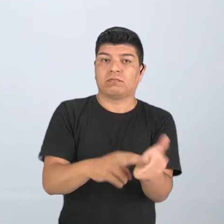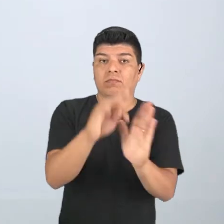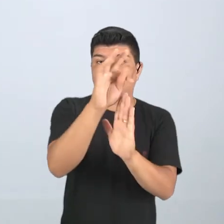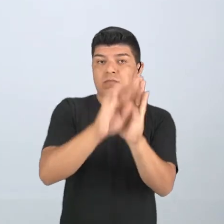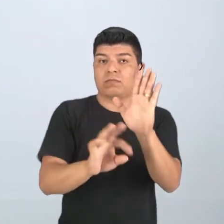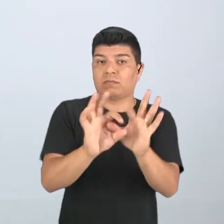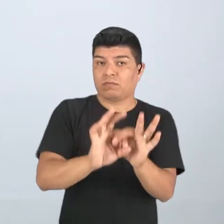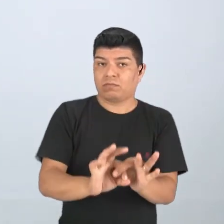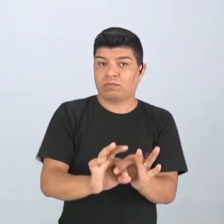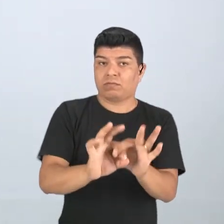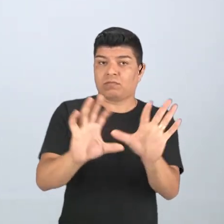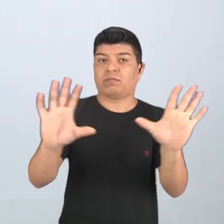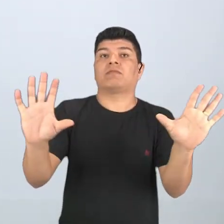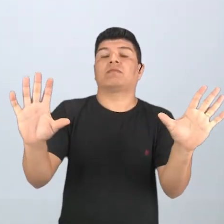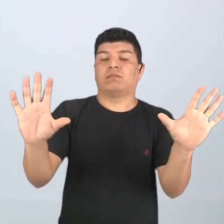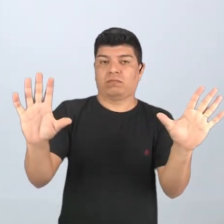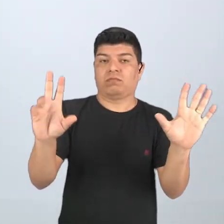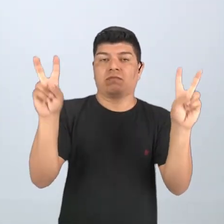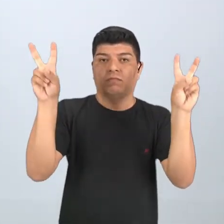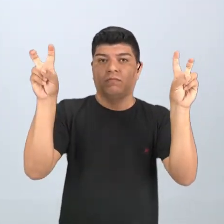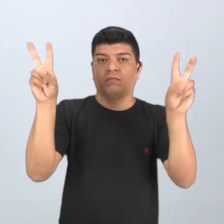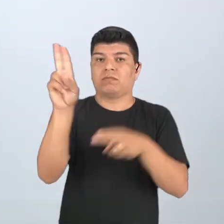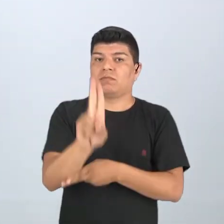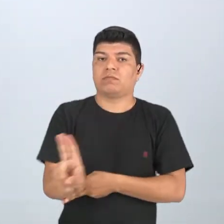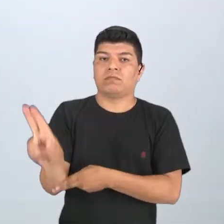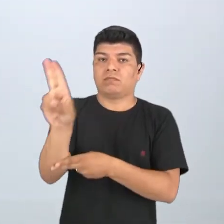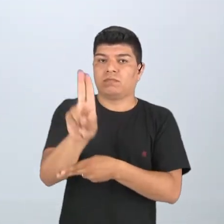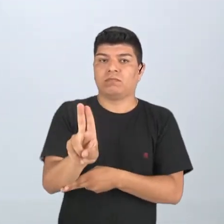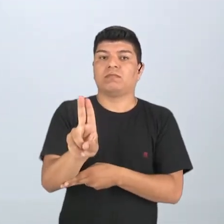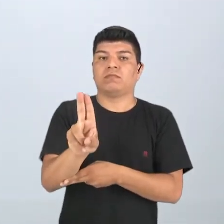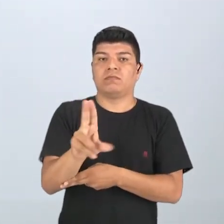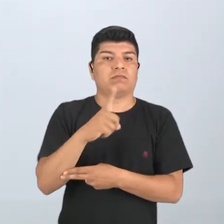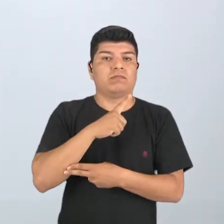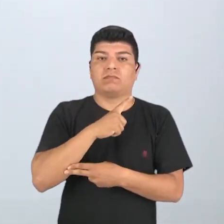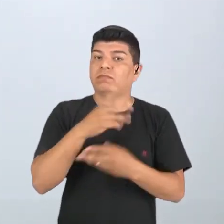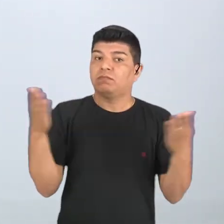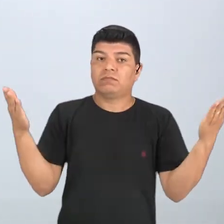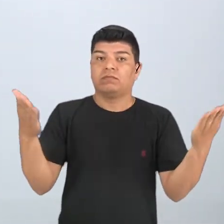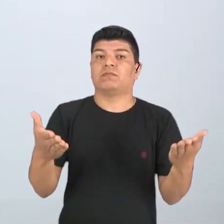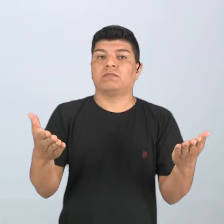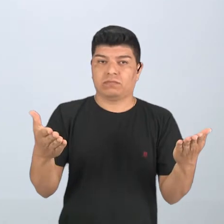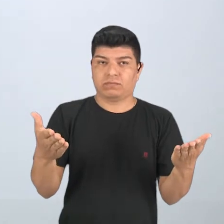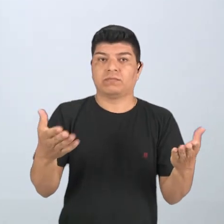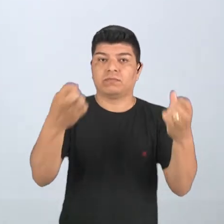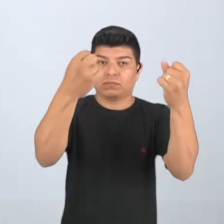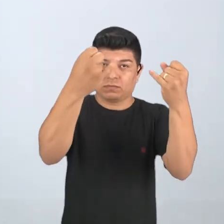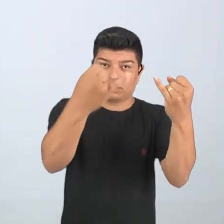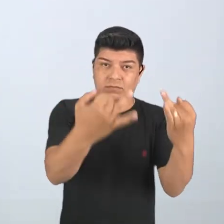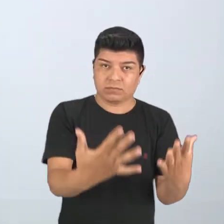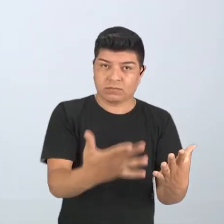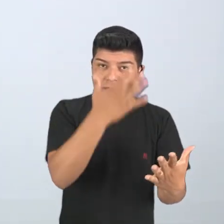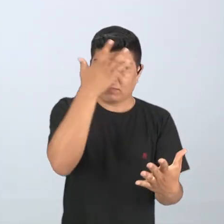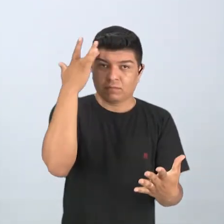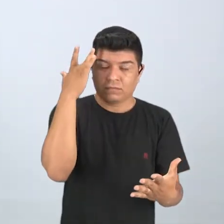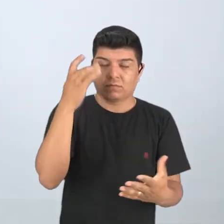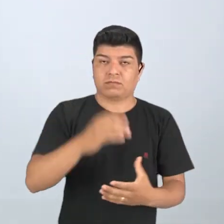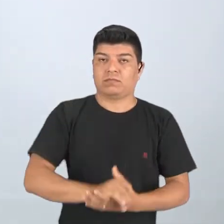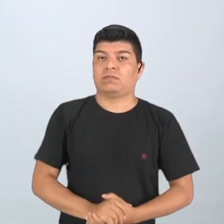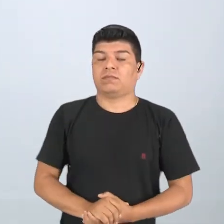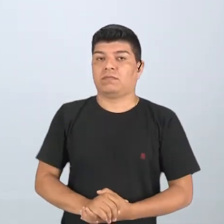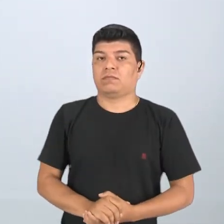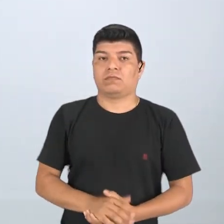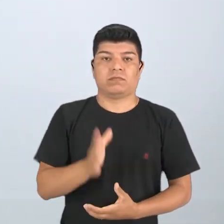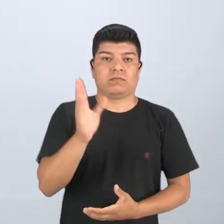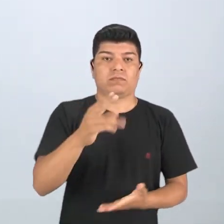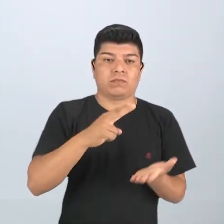né? Que você vai usar o tema que você tiver naquele momento para relatar para as pessoas que